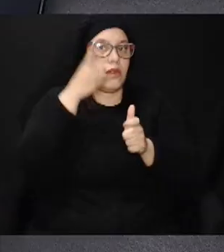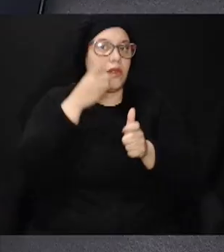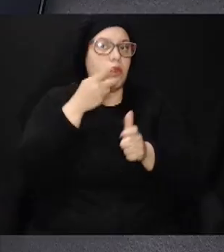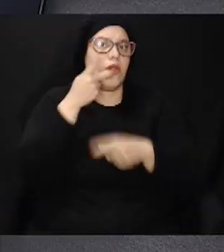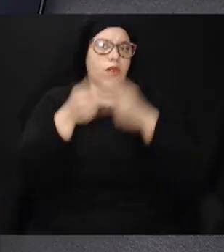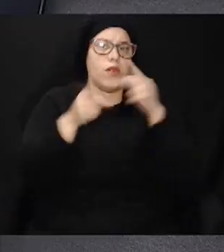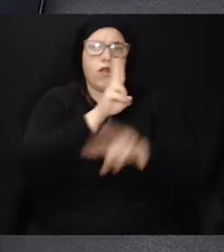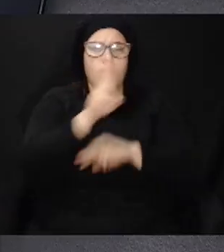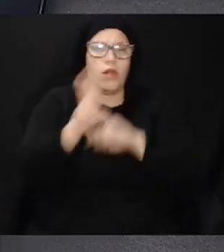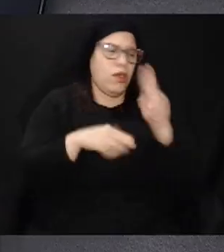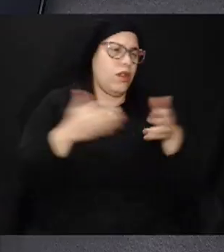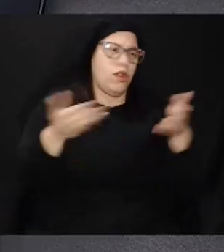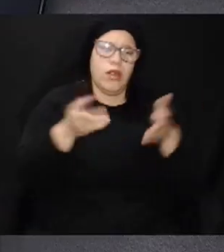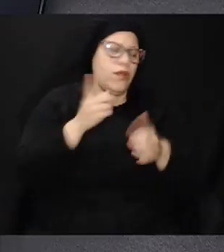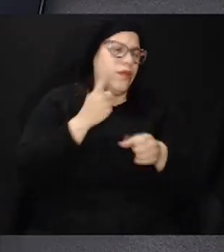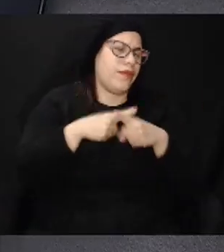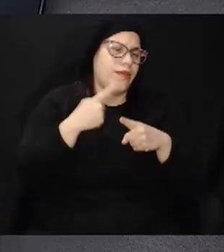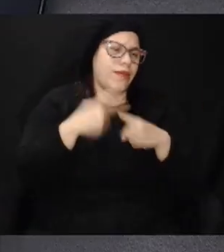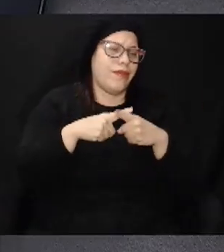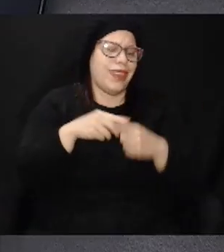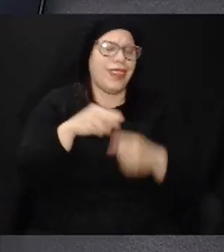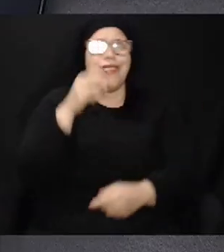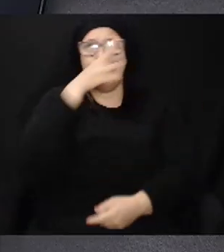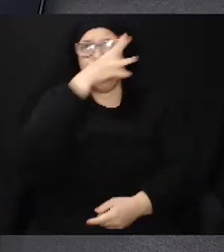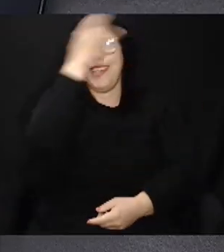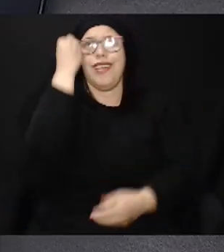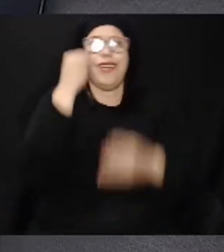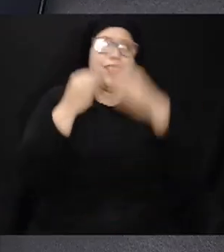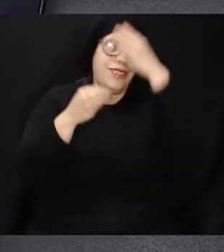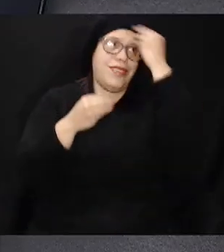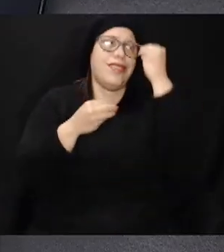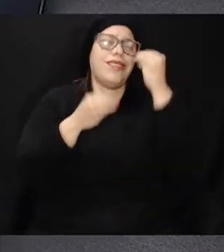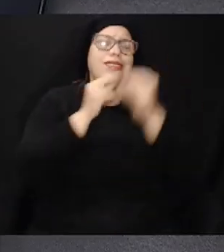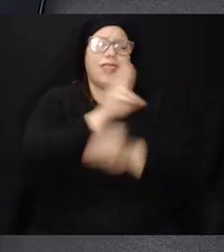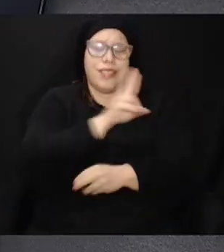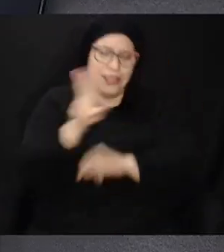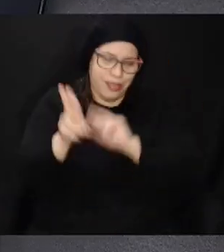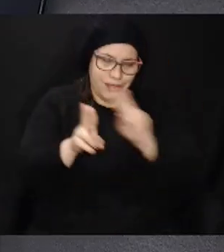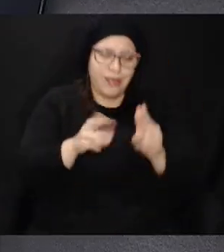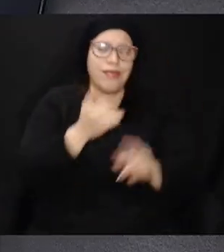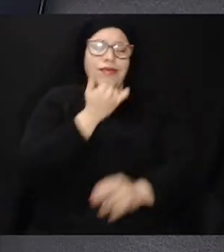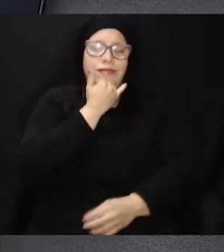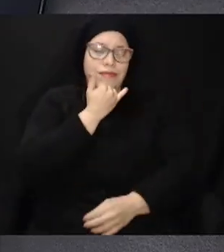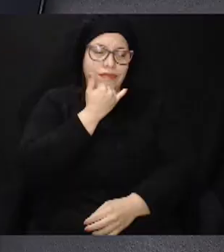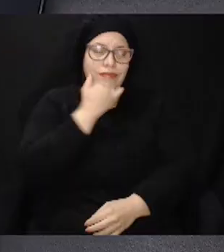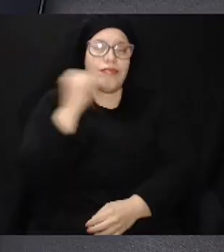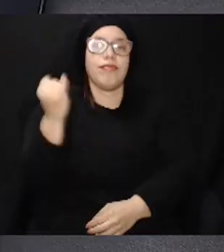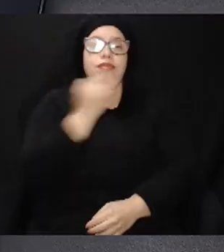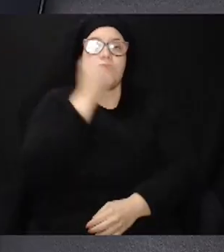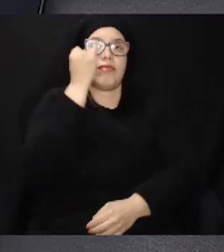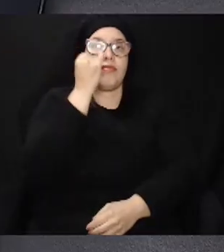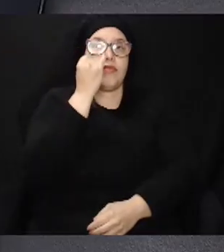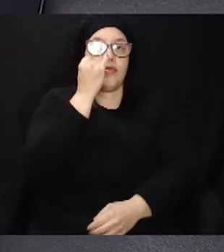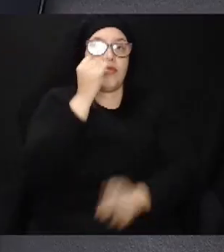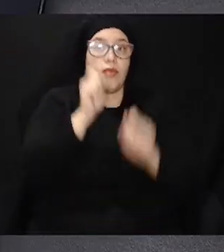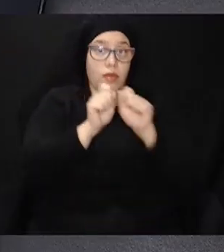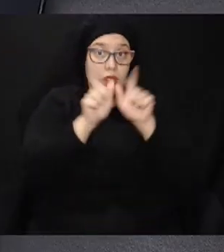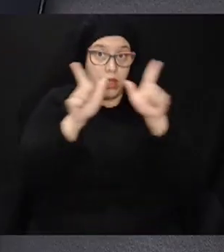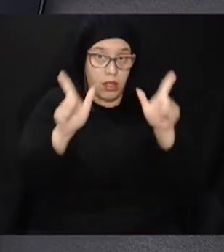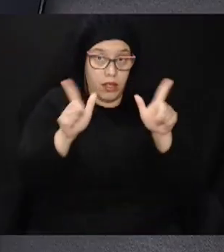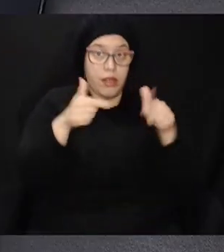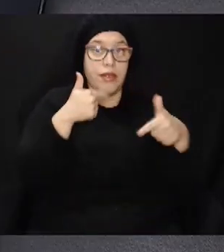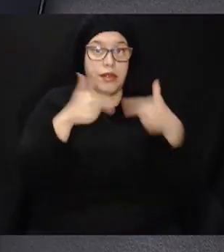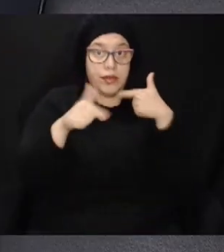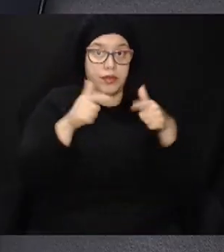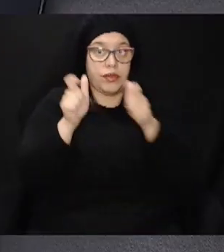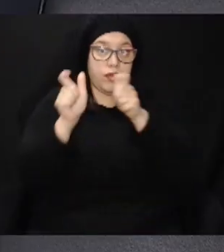nomes agora porque eu vou pecar com eles, e é importante ressaltar, nós vamos dar destaque ao trabalho de cada um